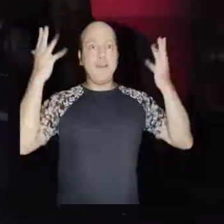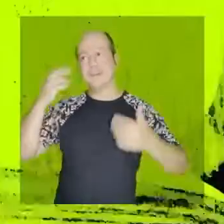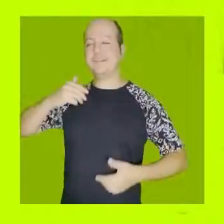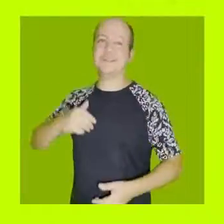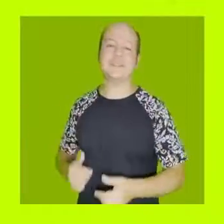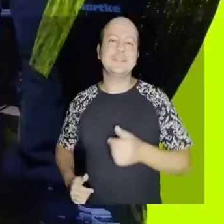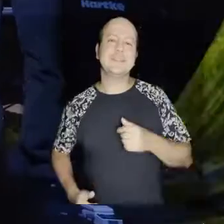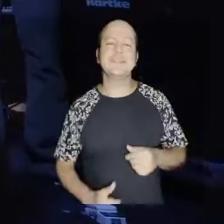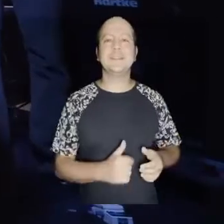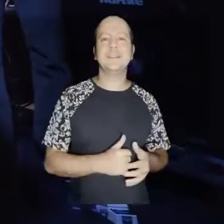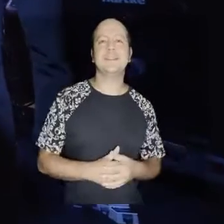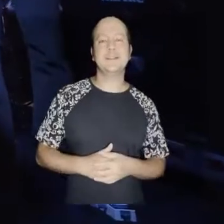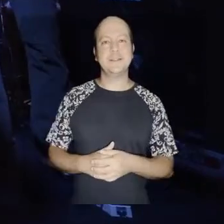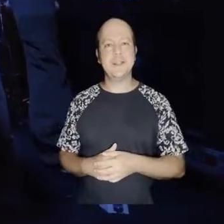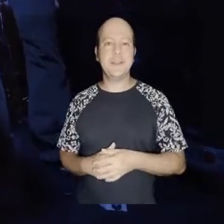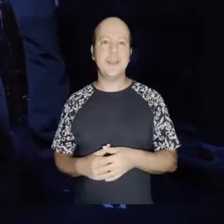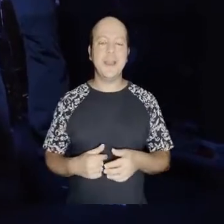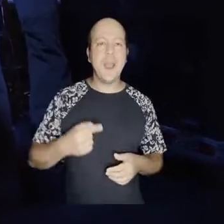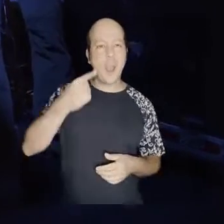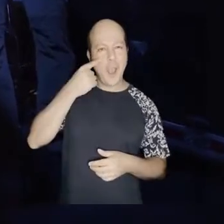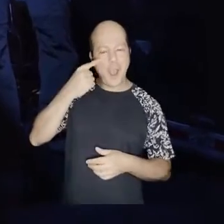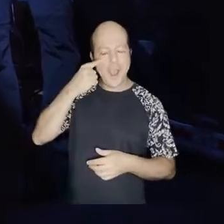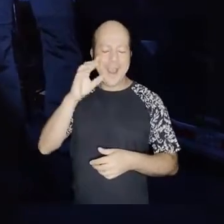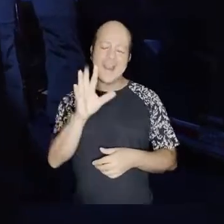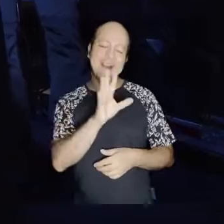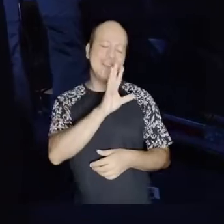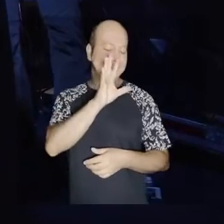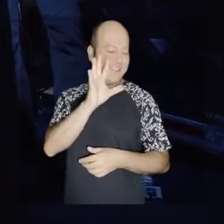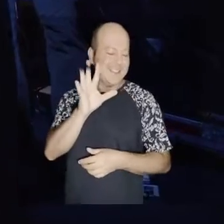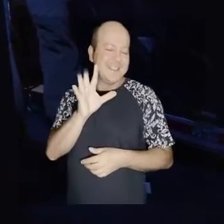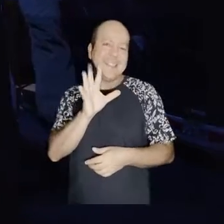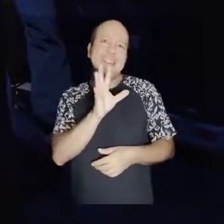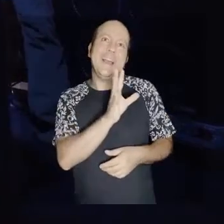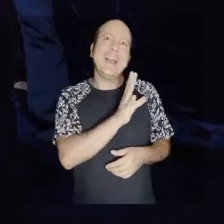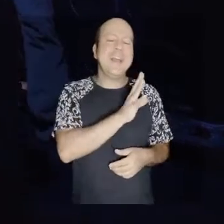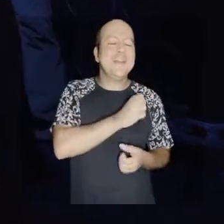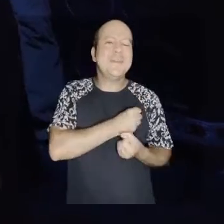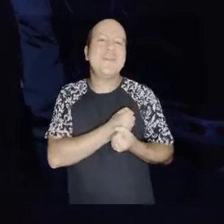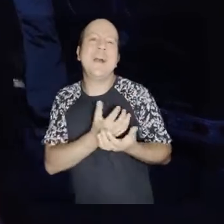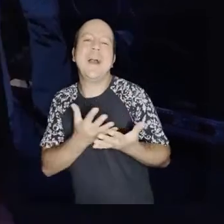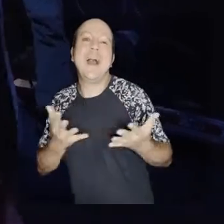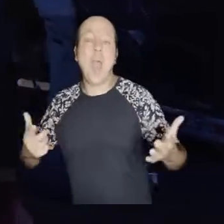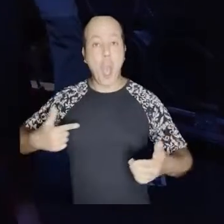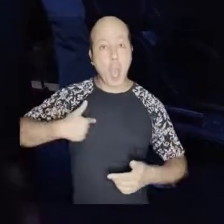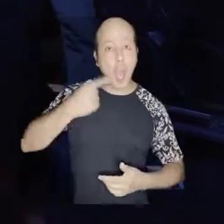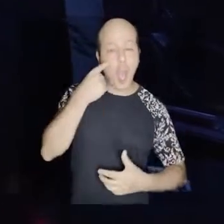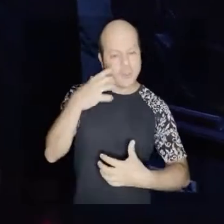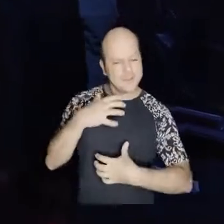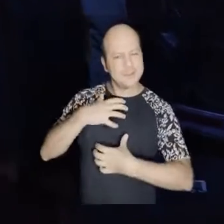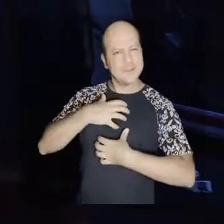Olha, eu te amo. Essa confusão. Olha. Dora Morena Embaum e Zé